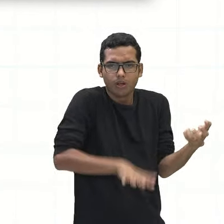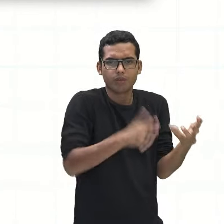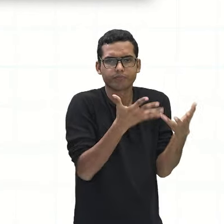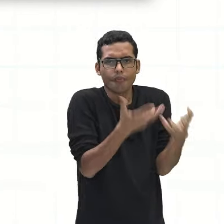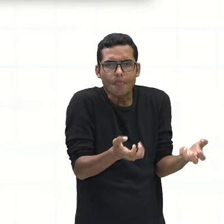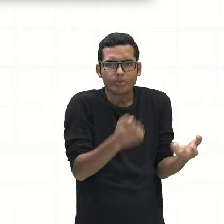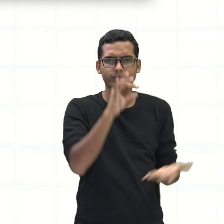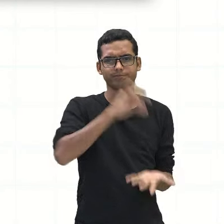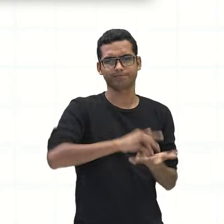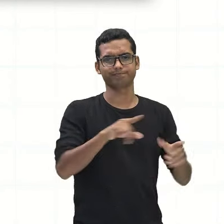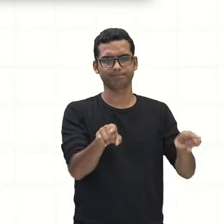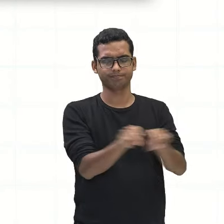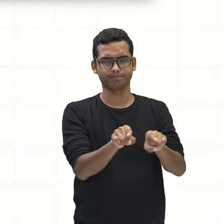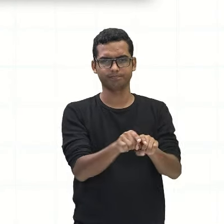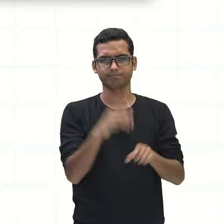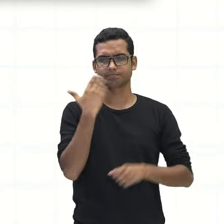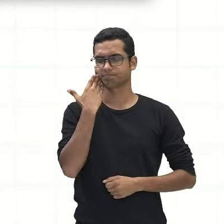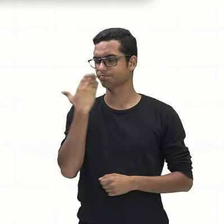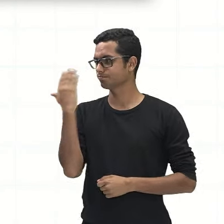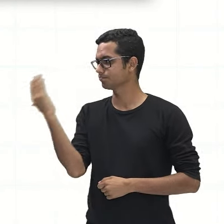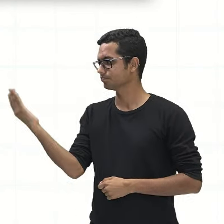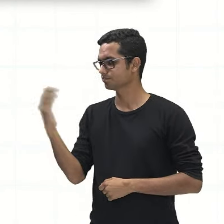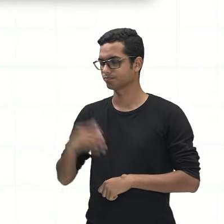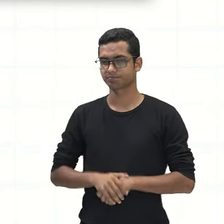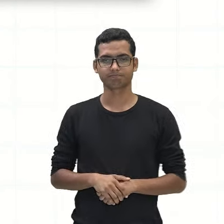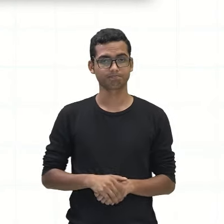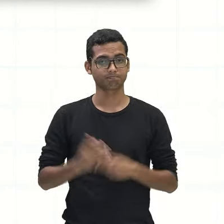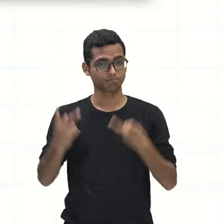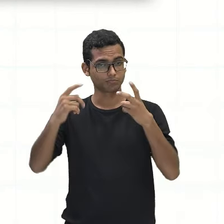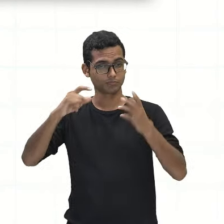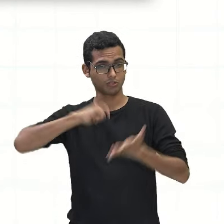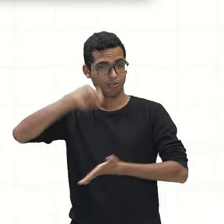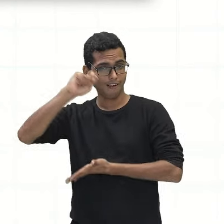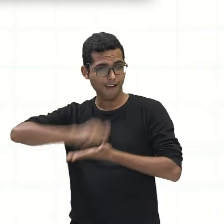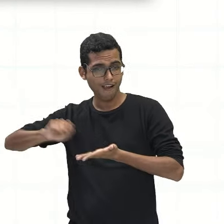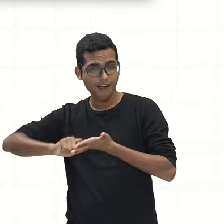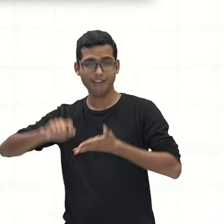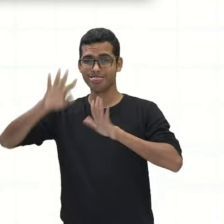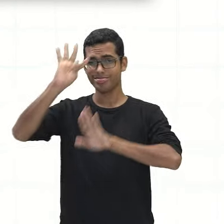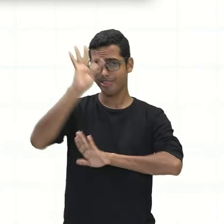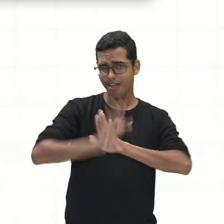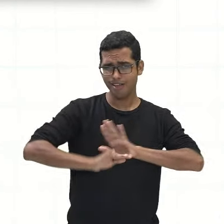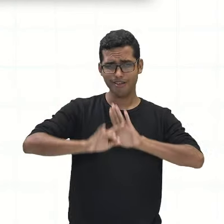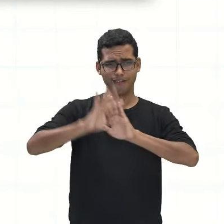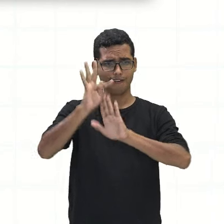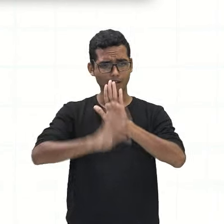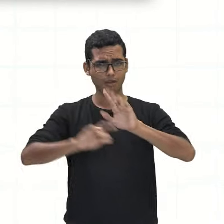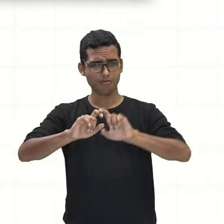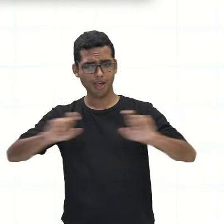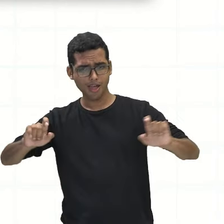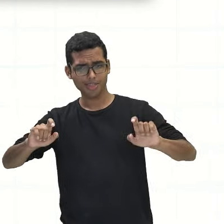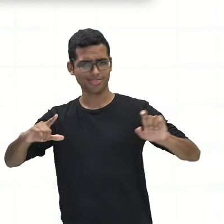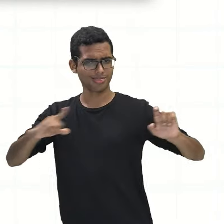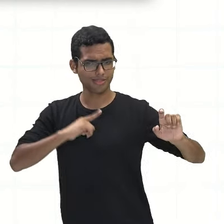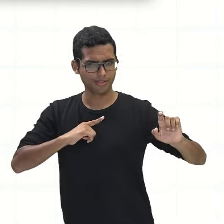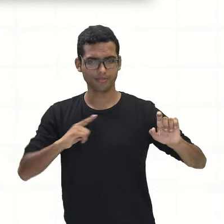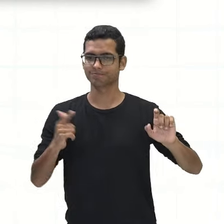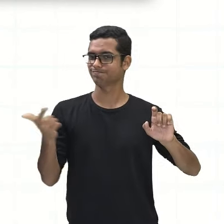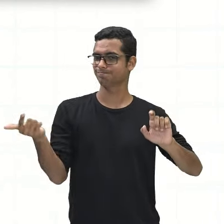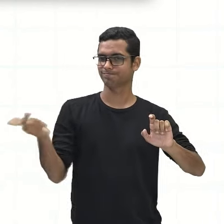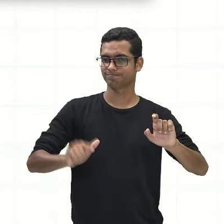há palavras escritas. O leitor ele percebe que se passa por meio de um movimento corporal dos personagens,